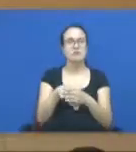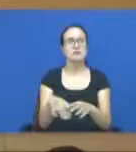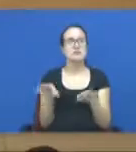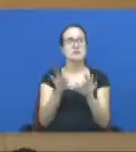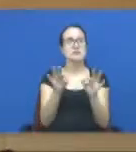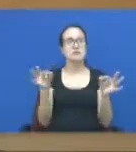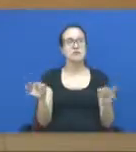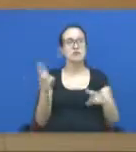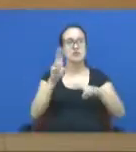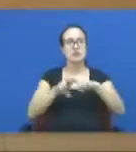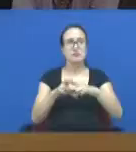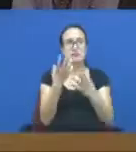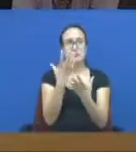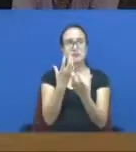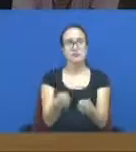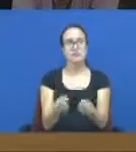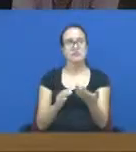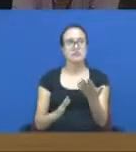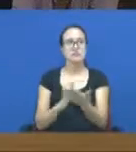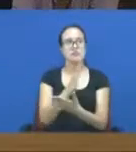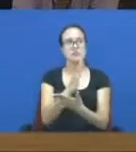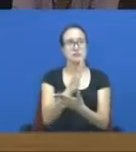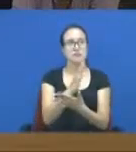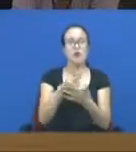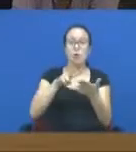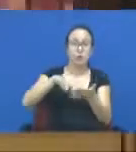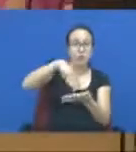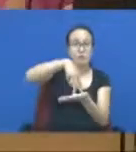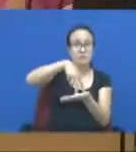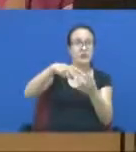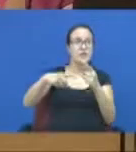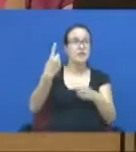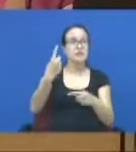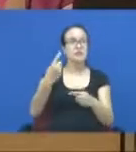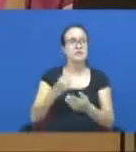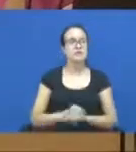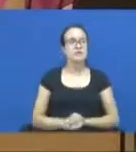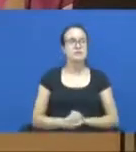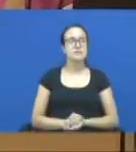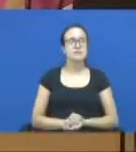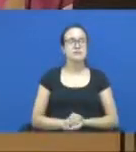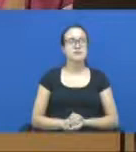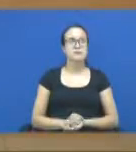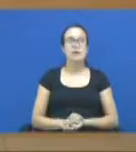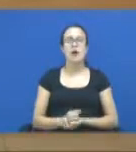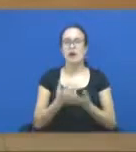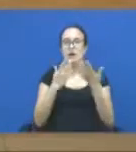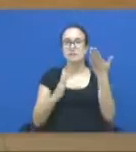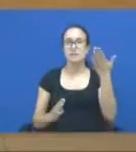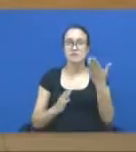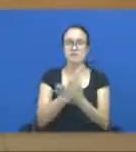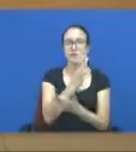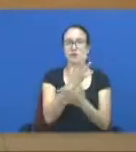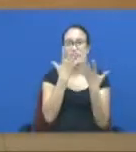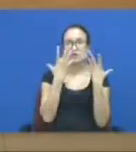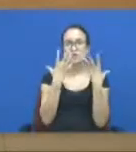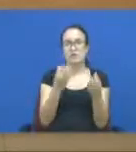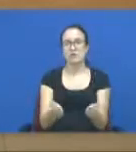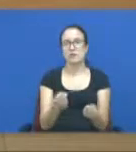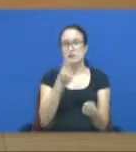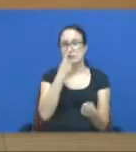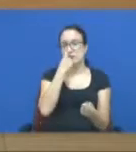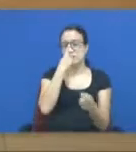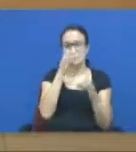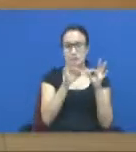é simbólica. Sentados aprovam, de pé rejeitam. Está, portanto, aprovado o projeto de lei 270